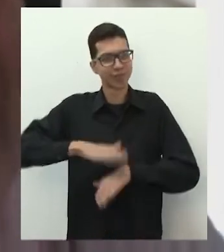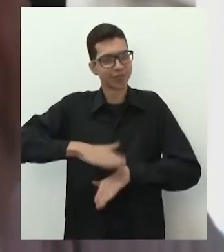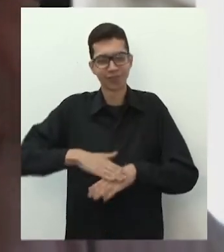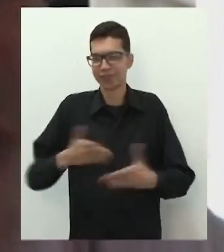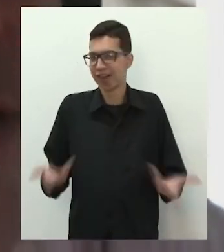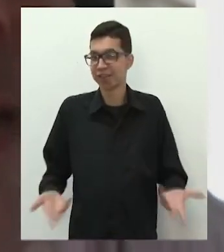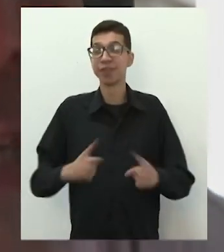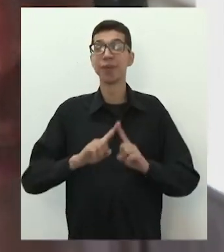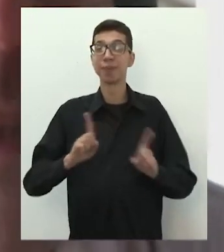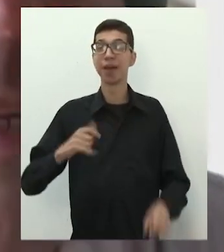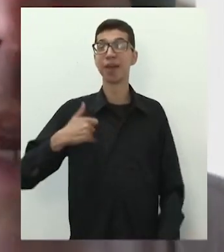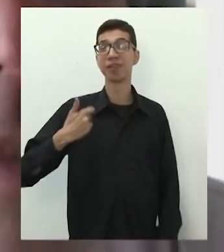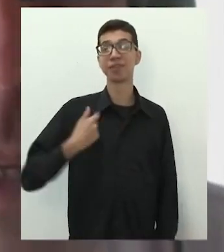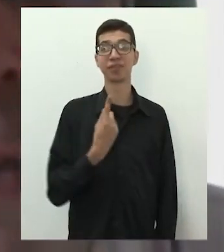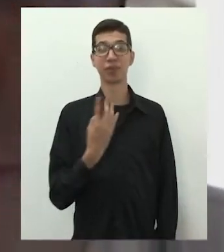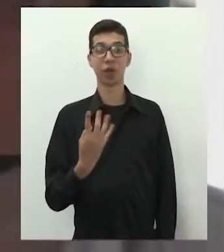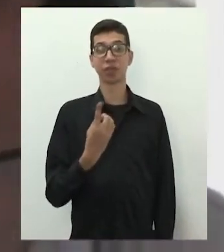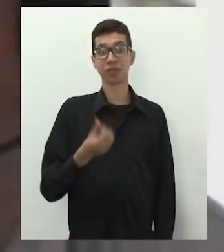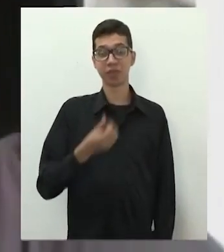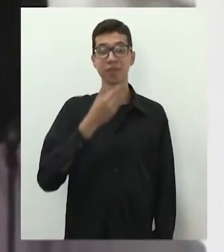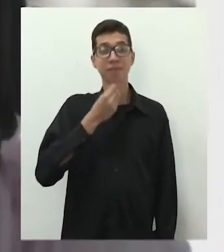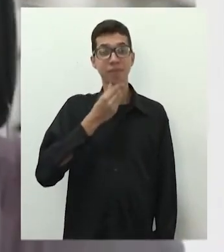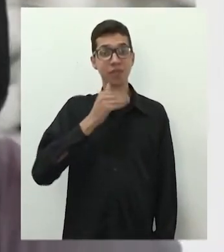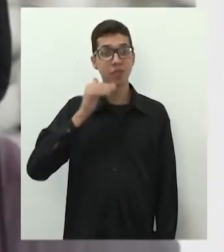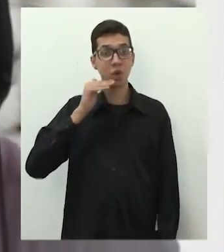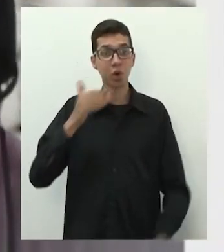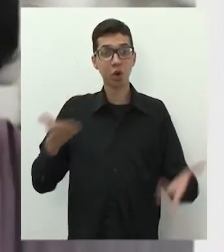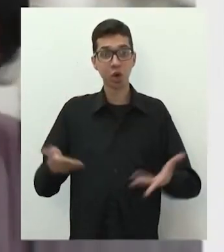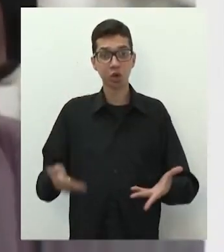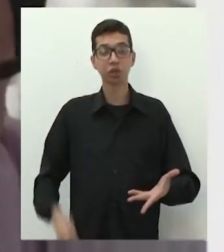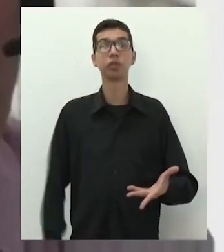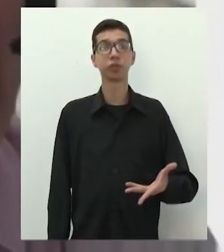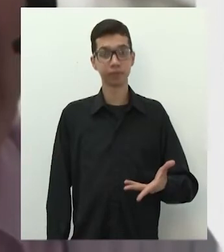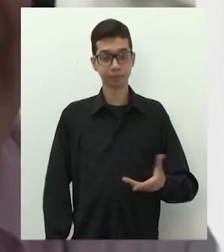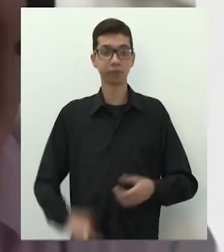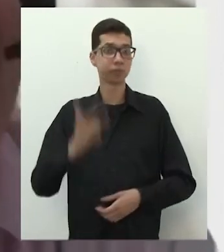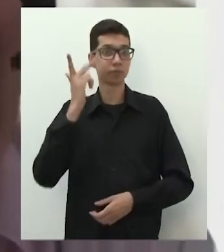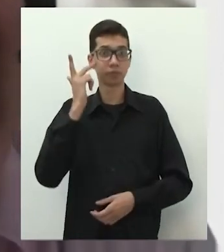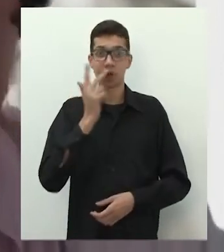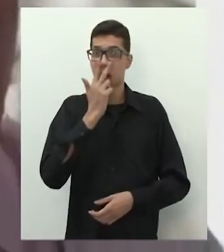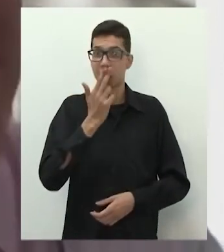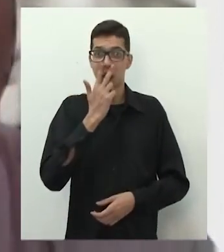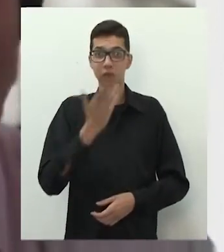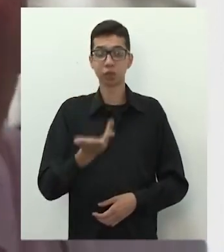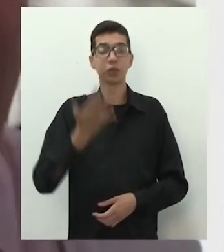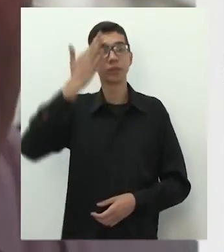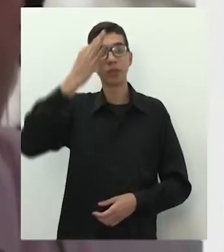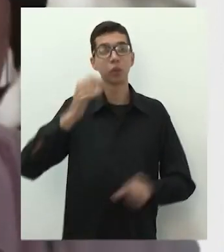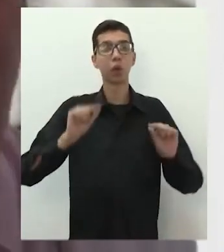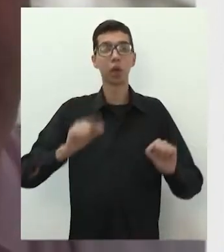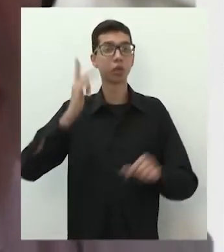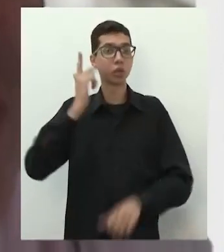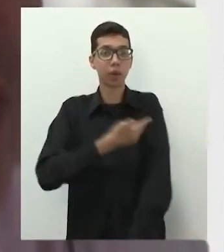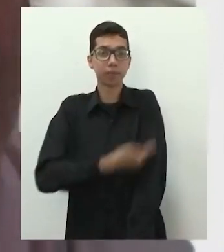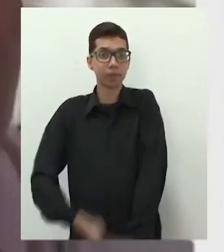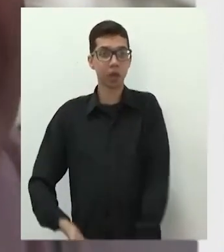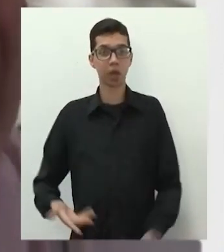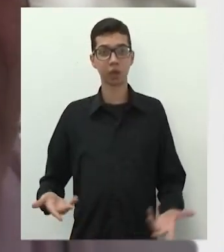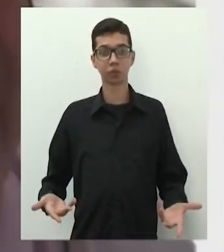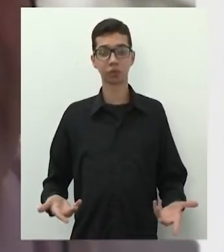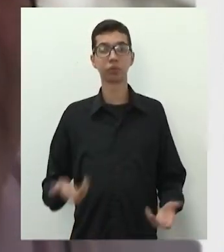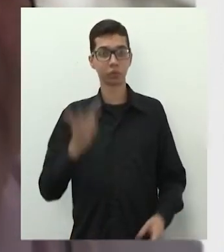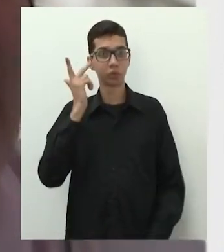Trocar foto de mulher pelada, desde que o mundo é mundo, os meninos trocam. Não é isso que eu estou dizendo. São nudes, são imagens dele mesmo de